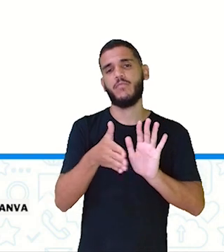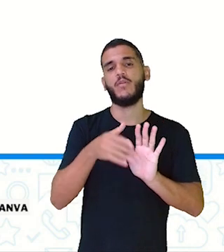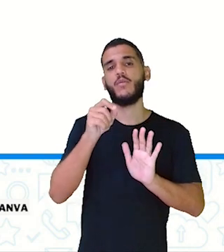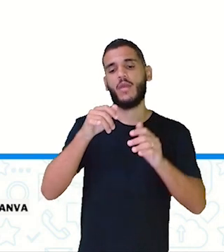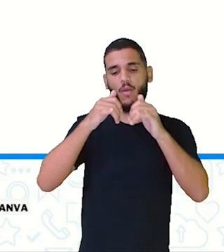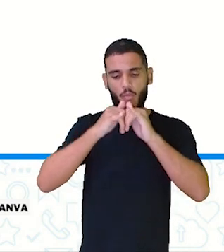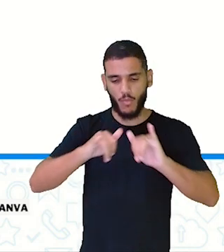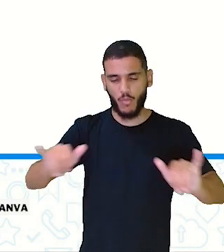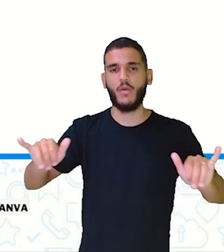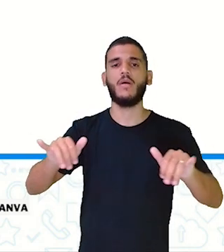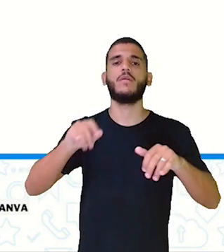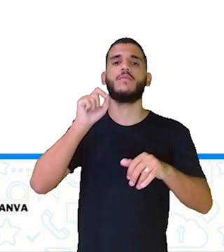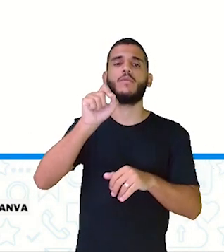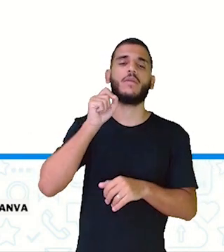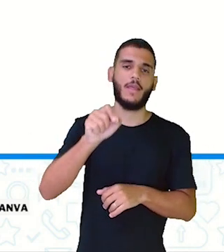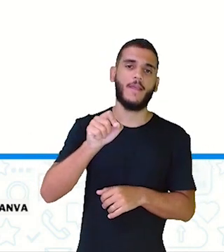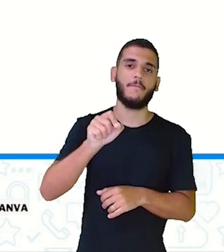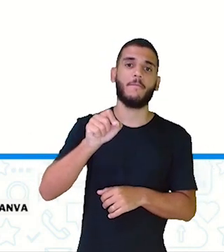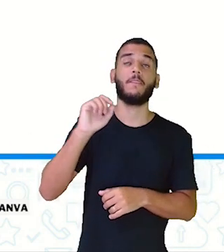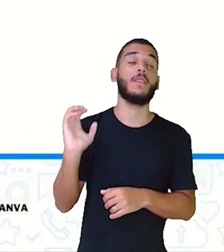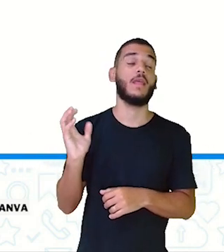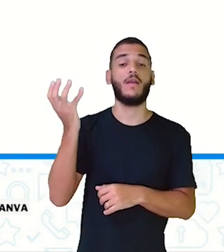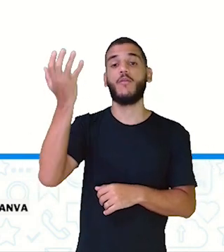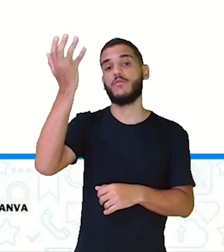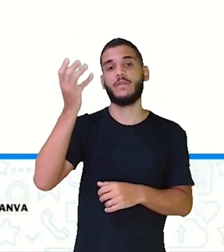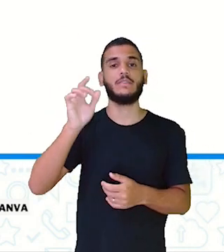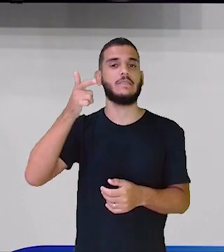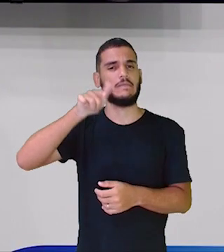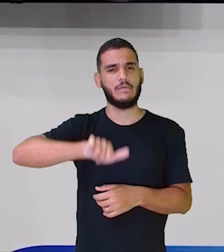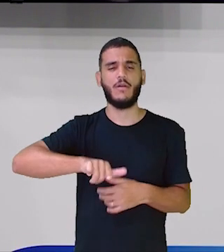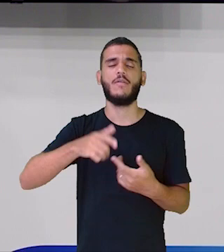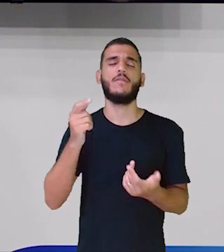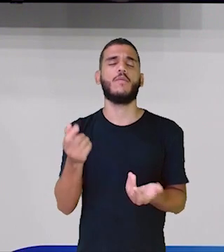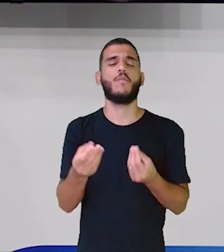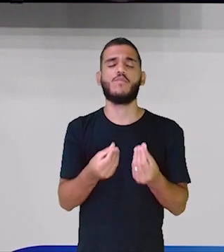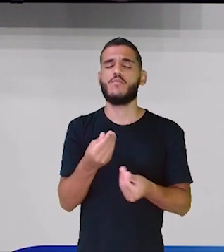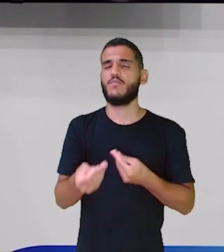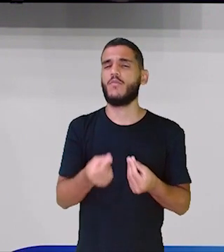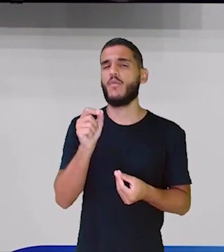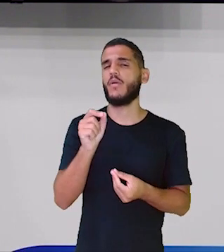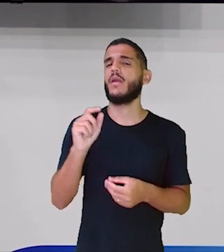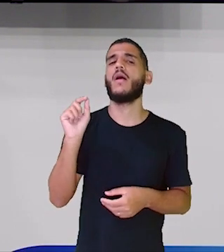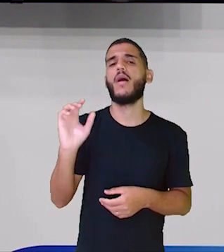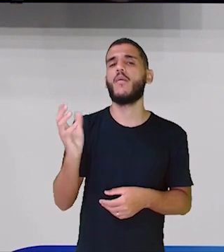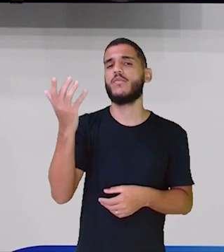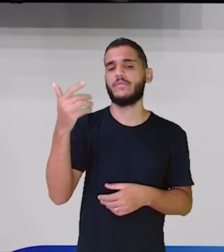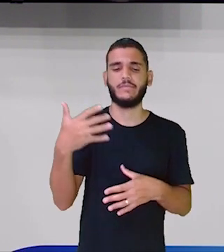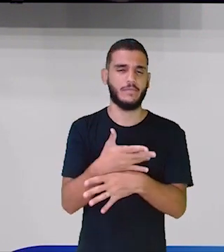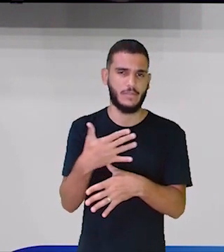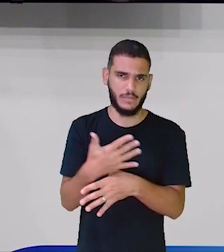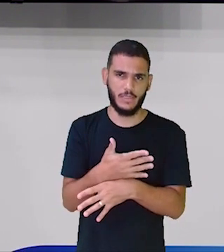difundir, isso é, divulgar o que acontece de novo, o que está acontecendo aí, o que está acontecendo na